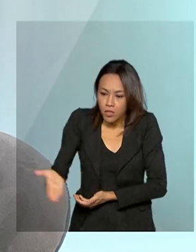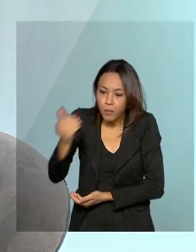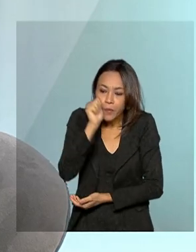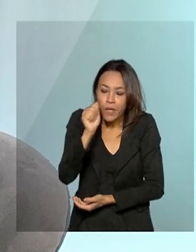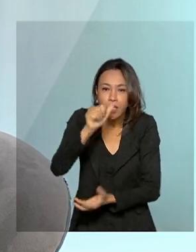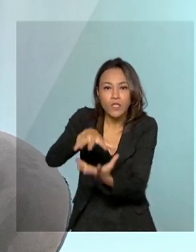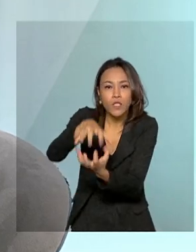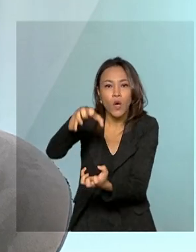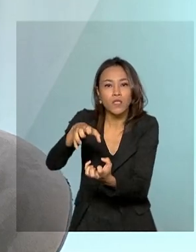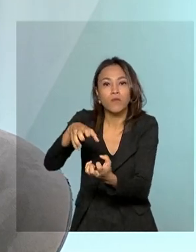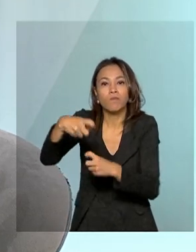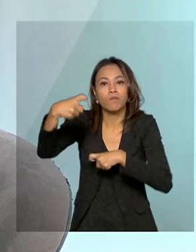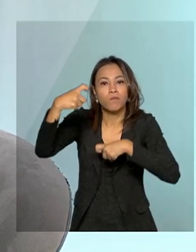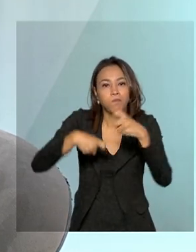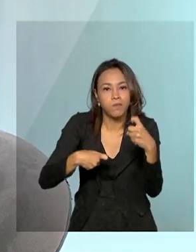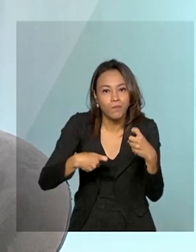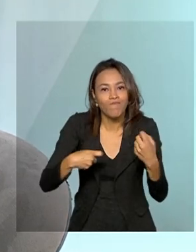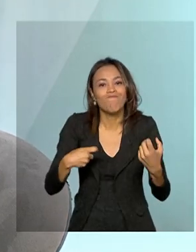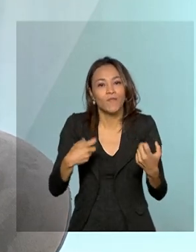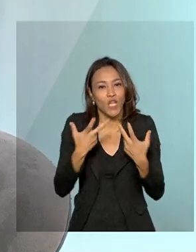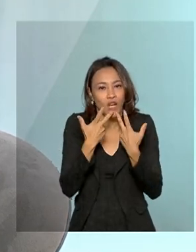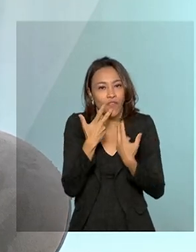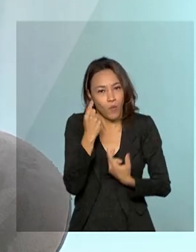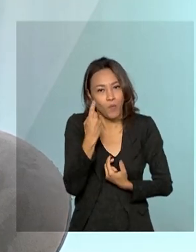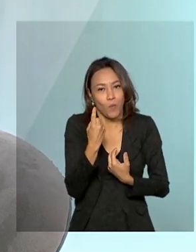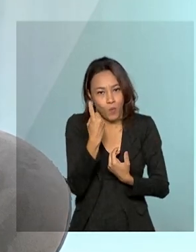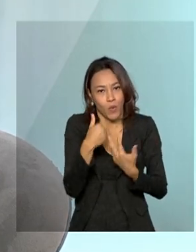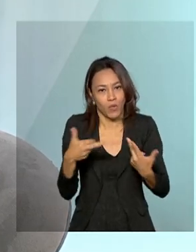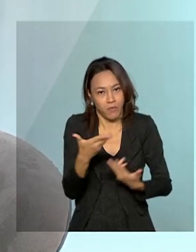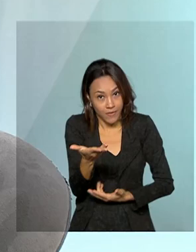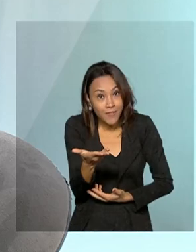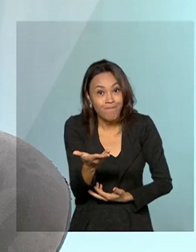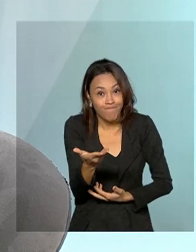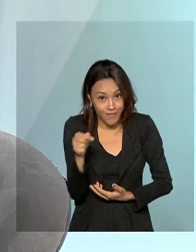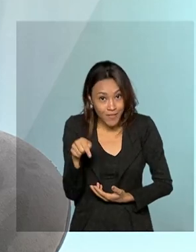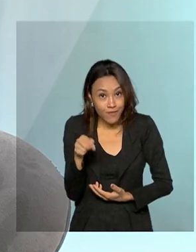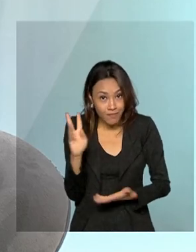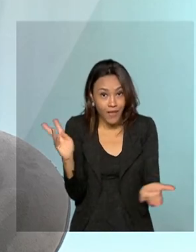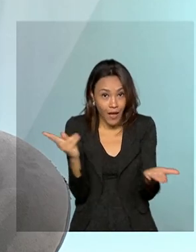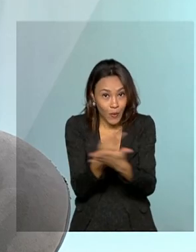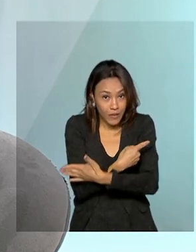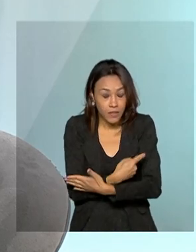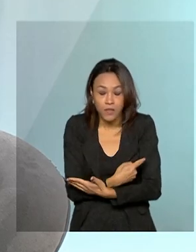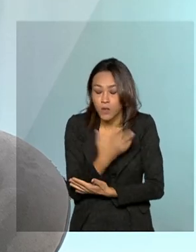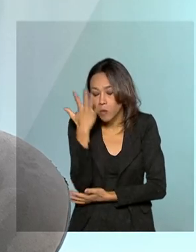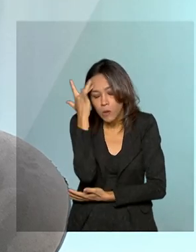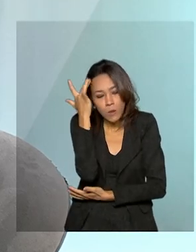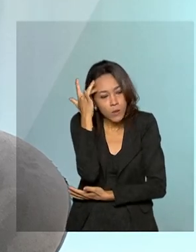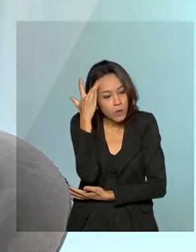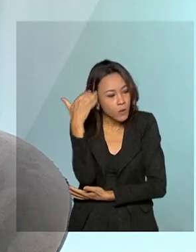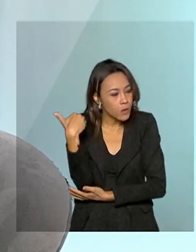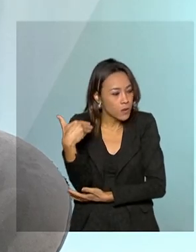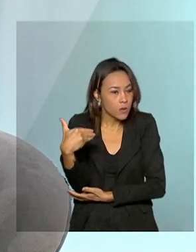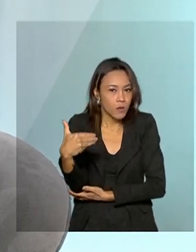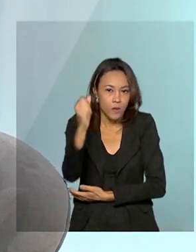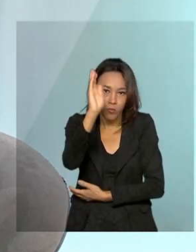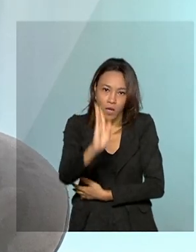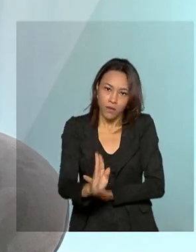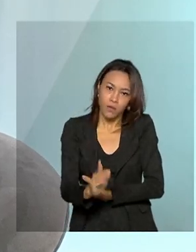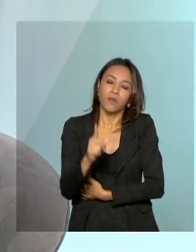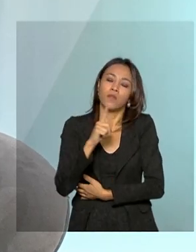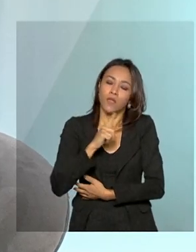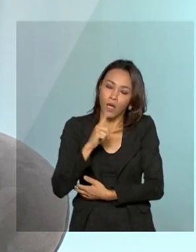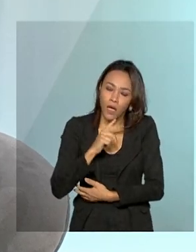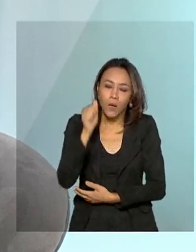estupradas. E aí eu queria dizer uma coisa para você, isso tem acontecido com frequência no Brasil. E a